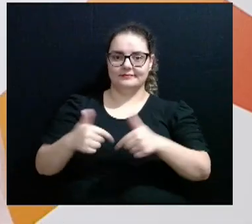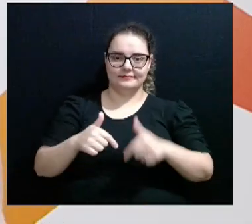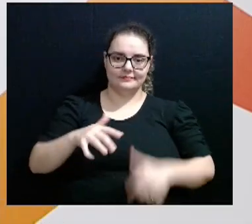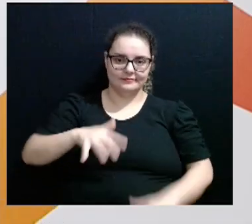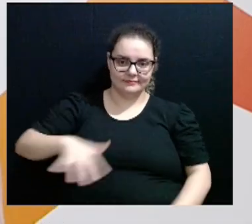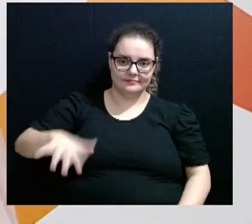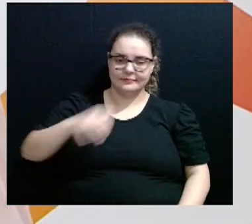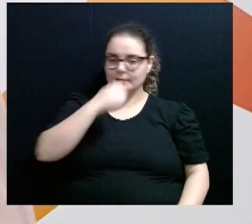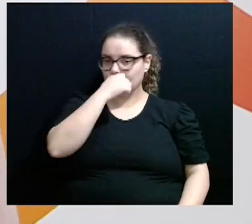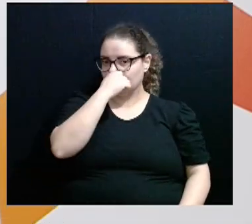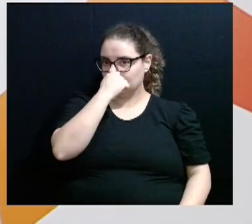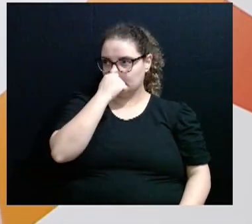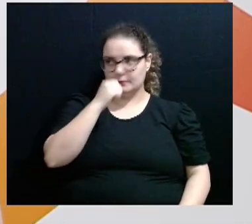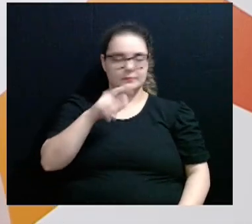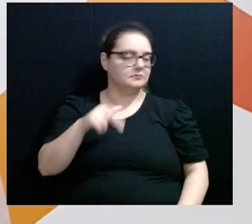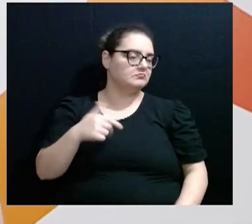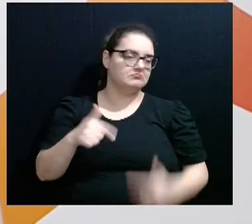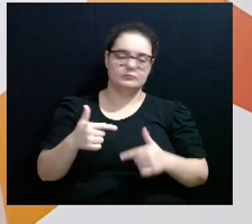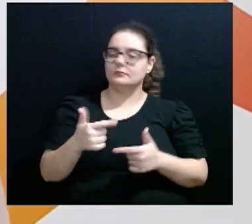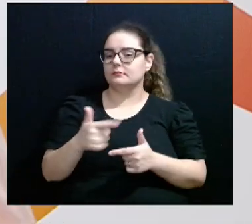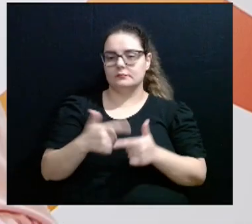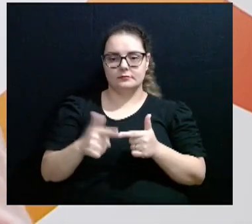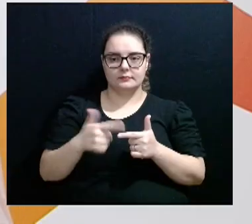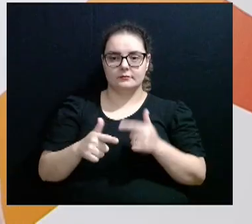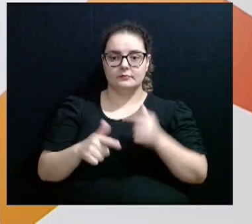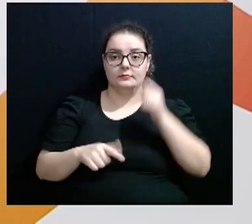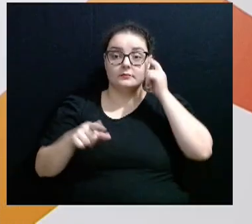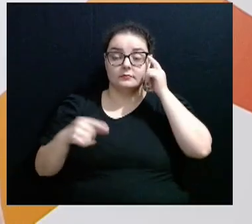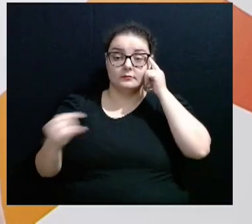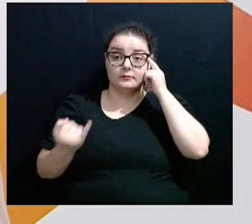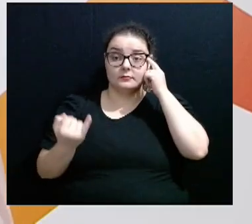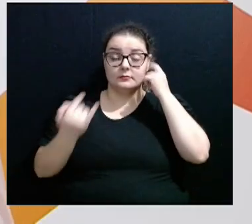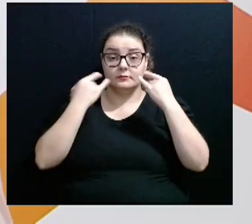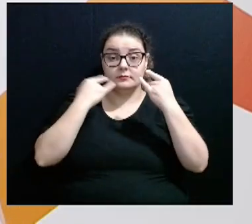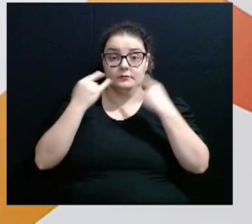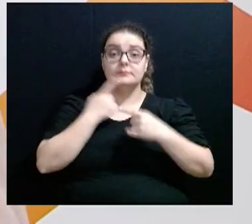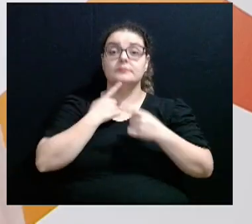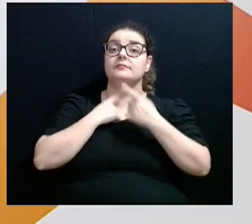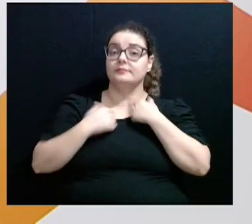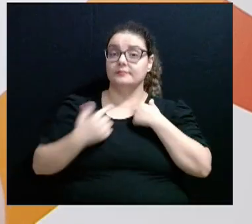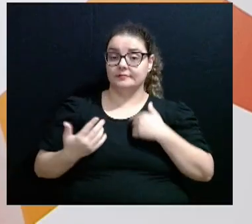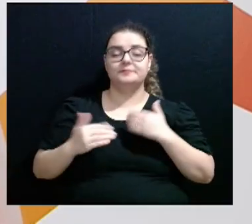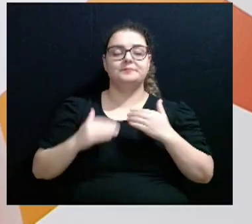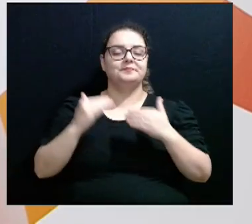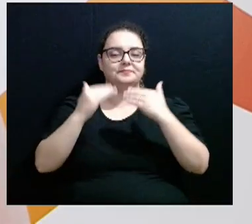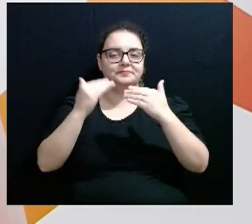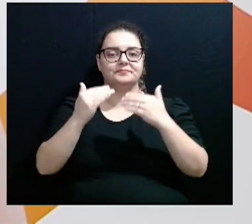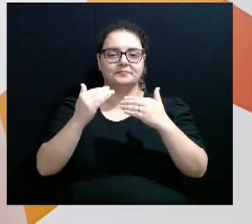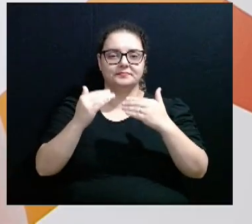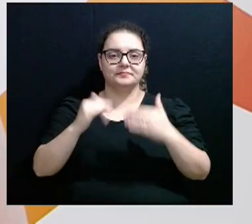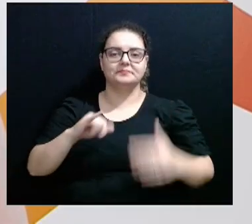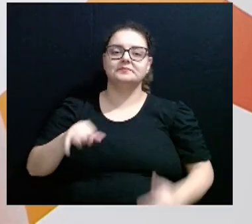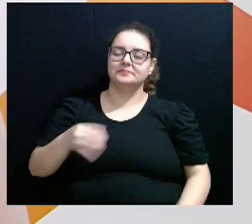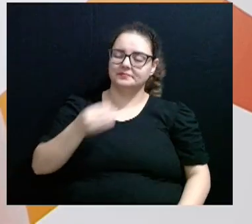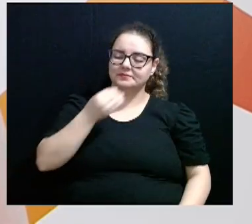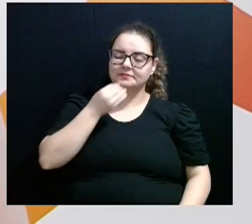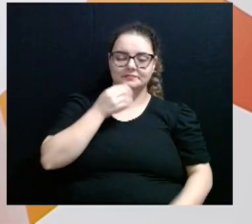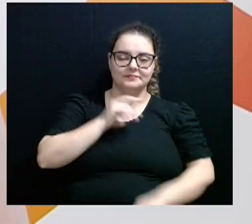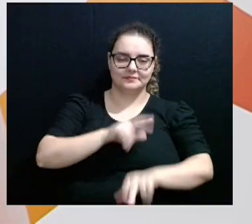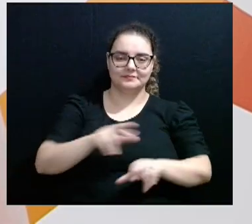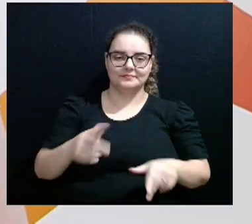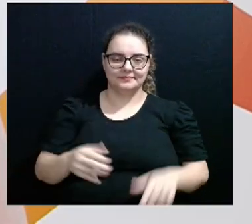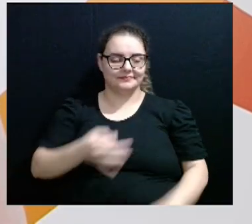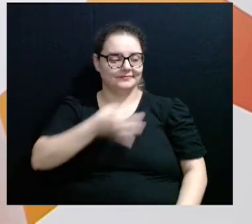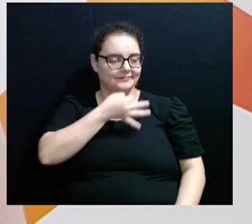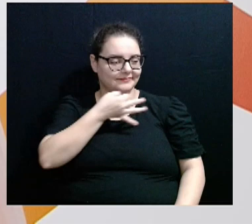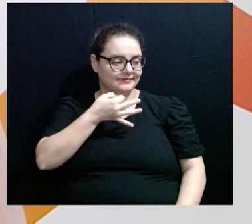nunca trabalhei, não tem problema. O importante é o seu interesse, a sua vontade de se desenvolver, porque oportunidades não faltam. Perfeitamente.